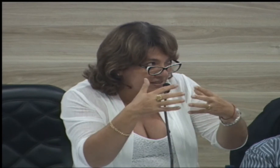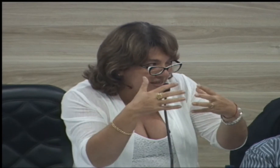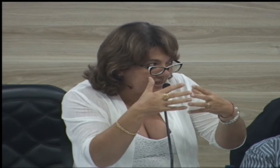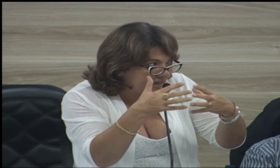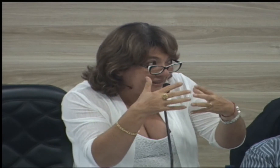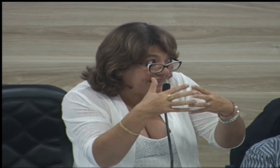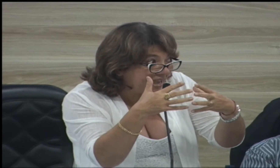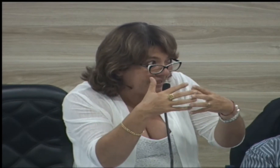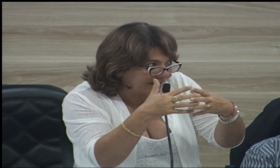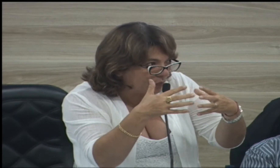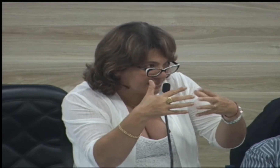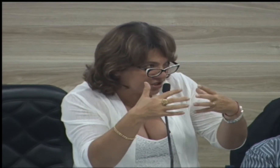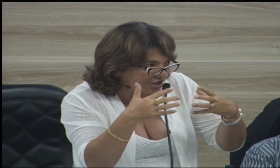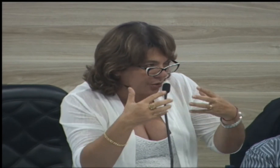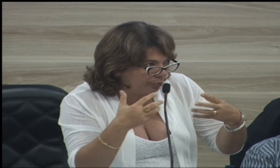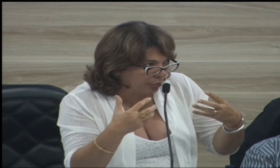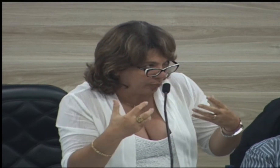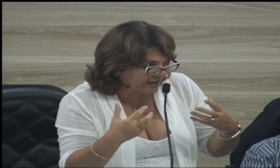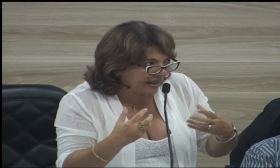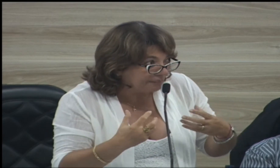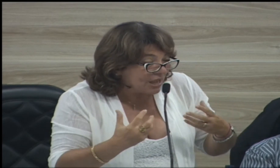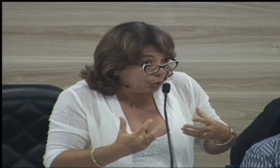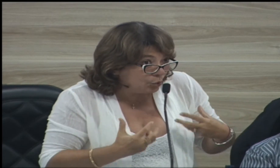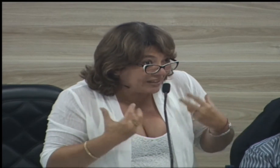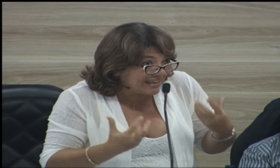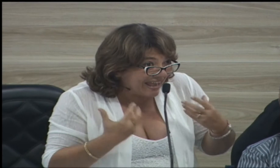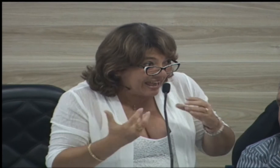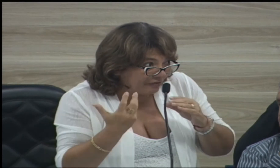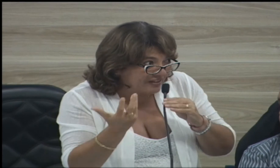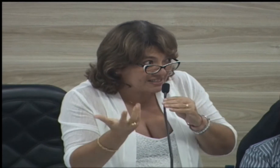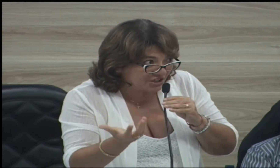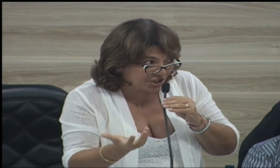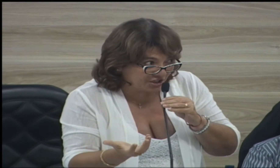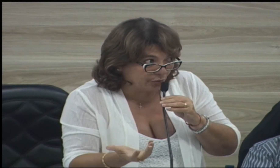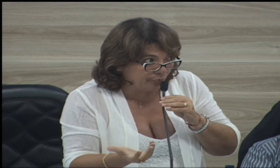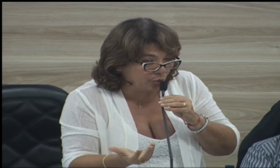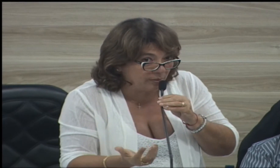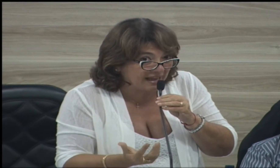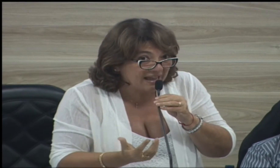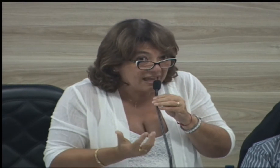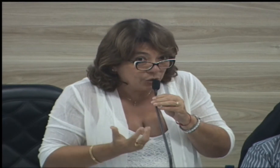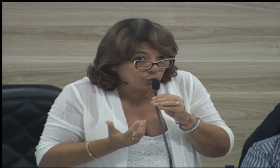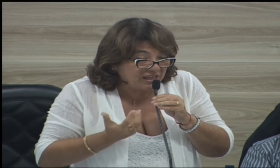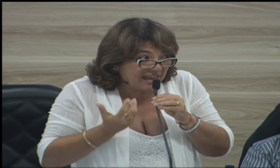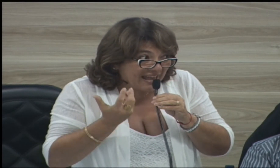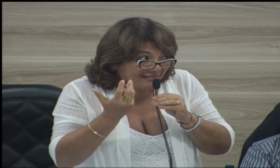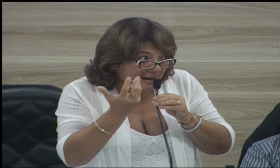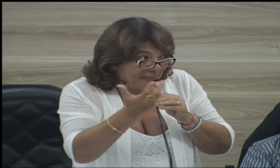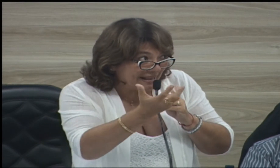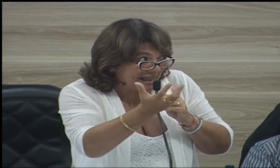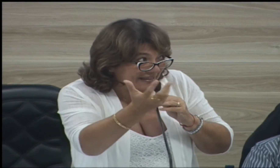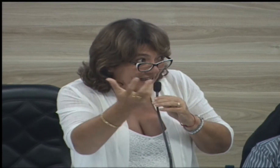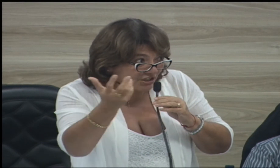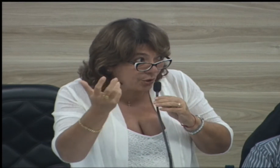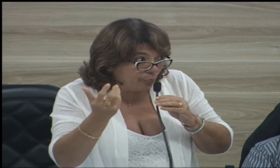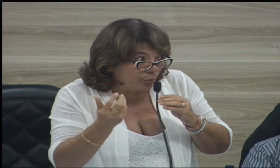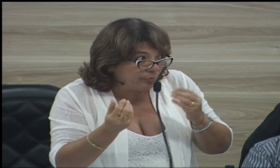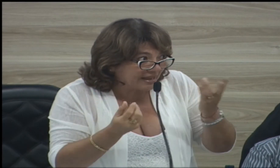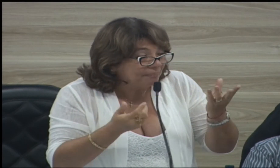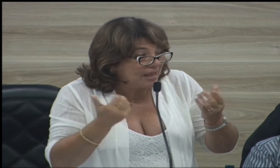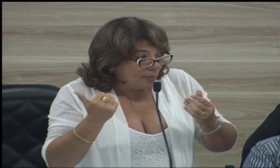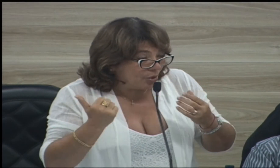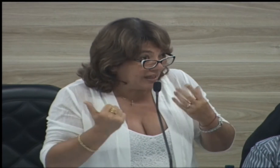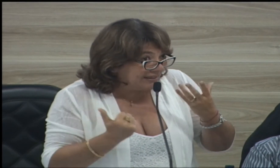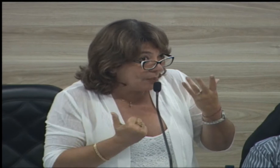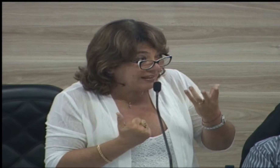não se entendem com essa gestão pública, do que é fazer gestão pública, do que é trabalhar na questão